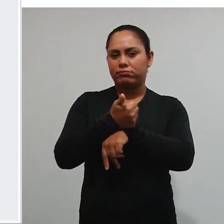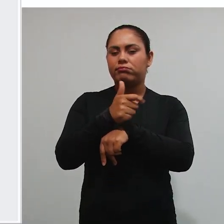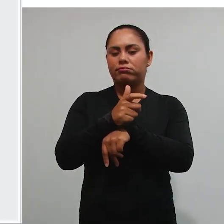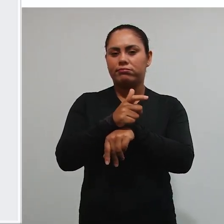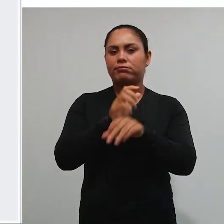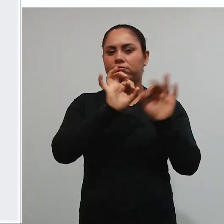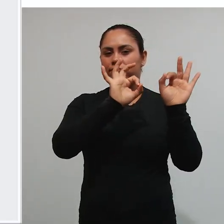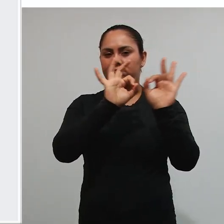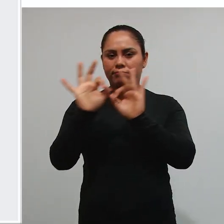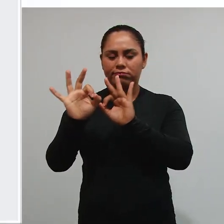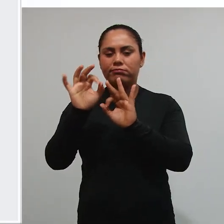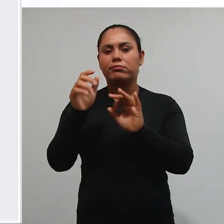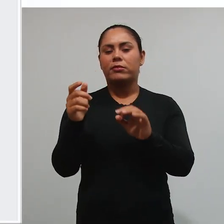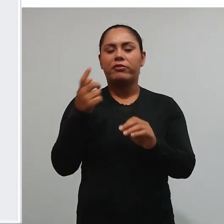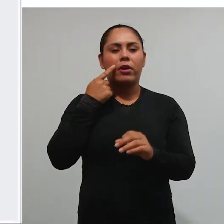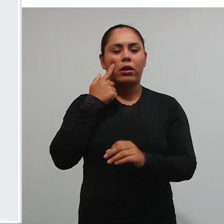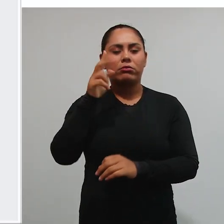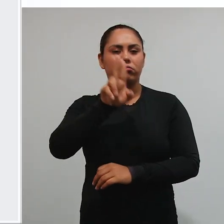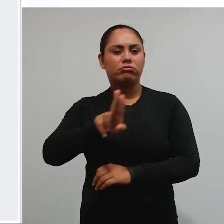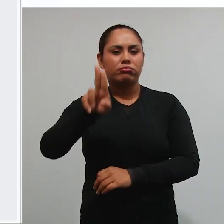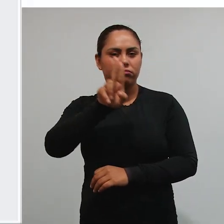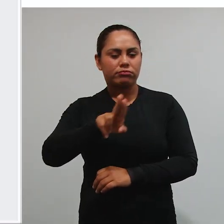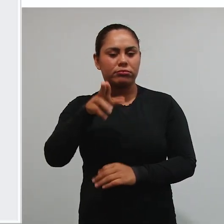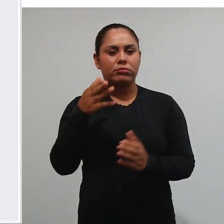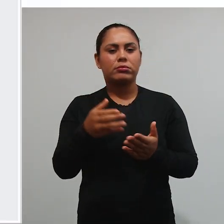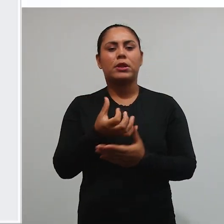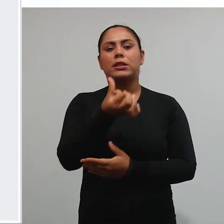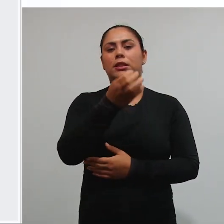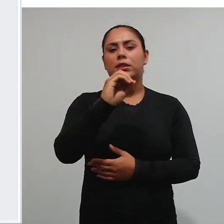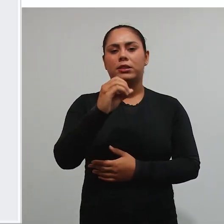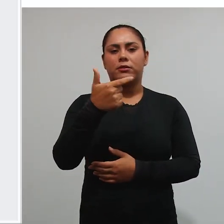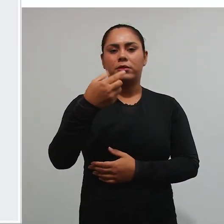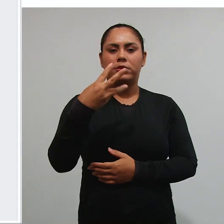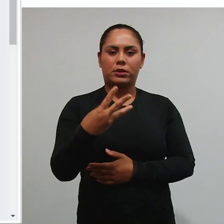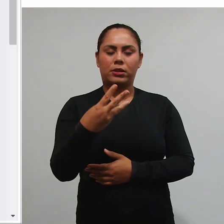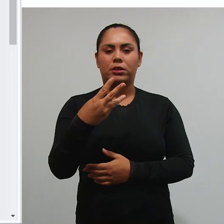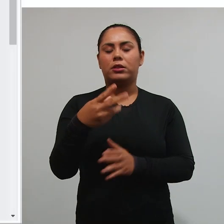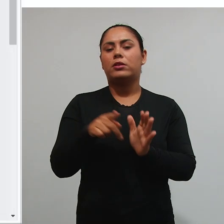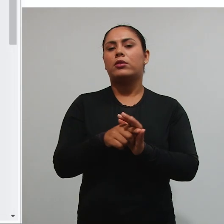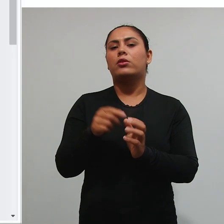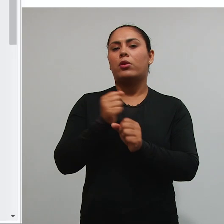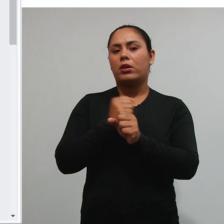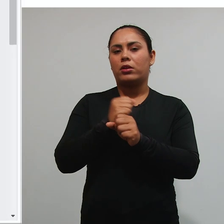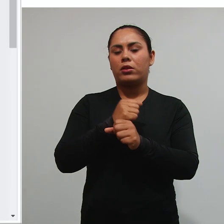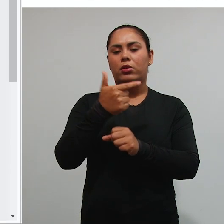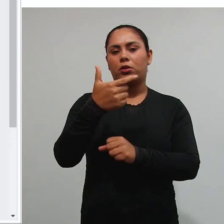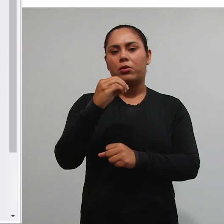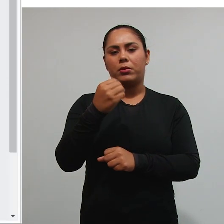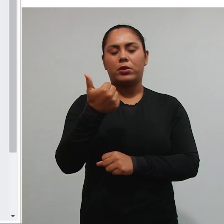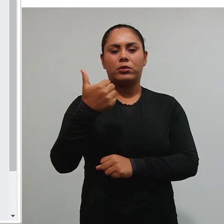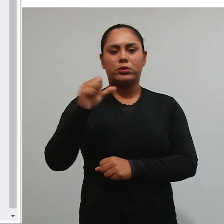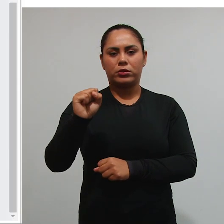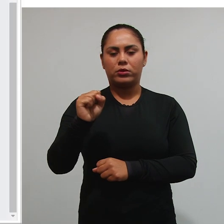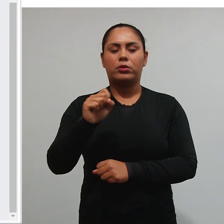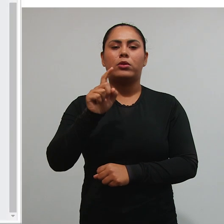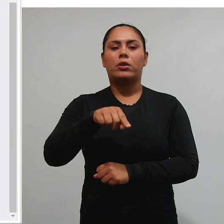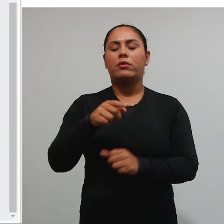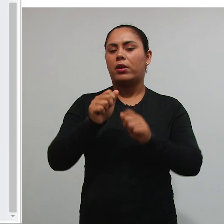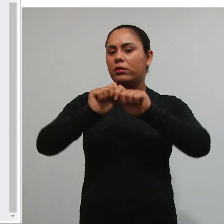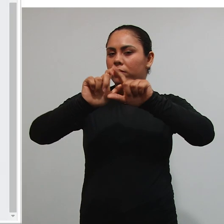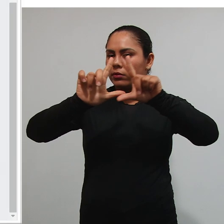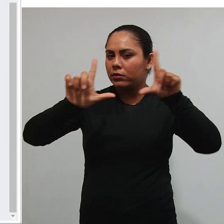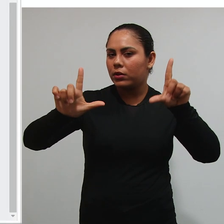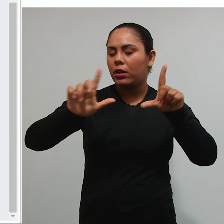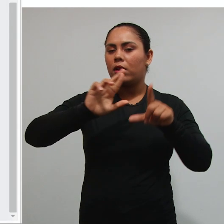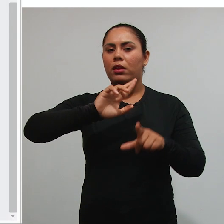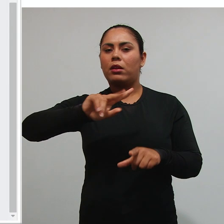tá bom? Então, é ela que a gente vai usar, a ABNT 6023 de 2018. Você vai clicar sobre ela vai abrir, você, né,